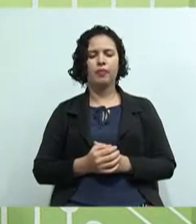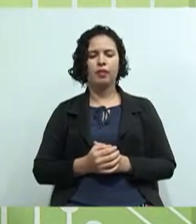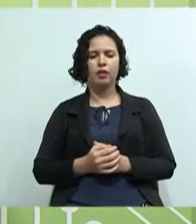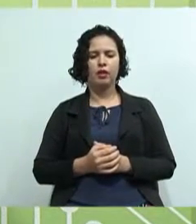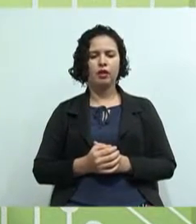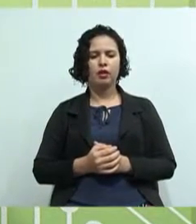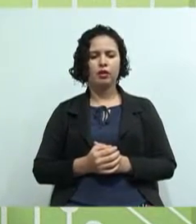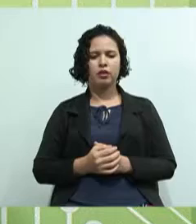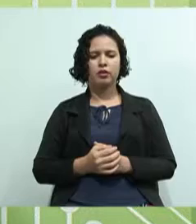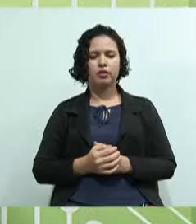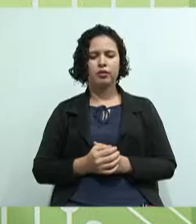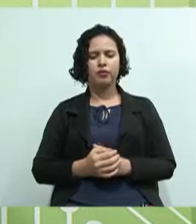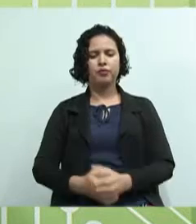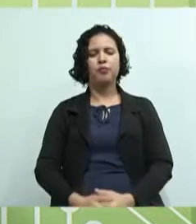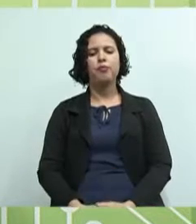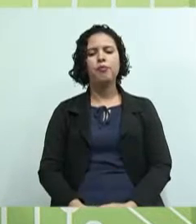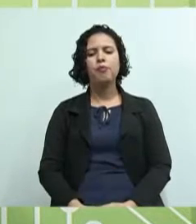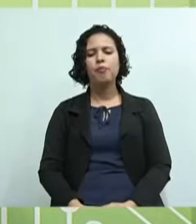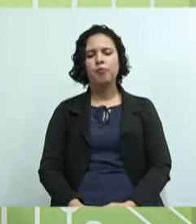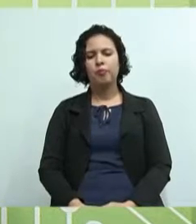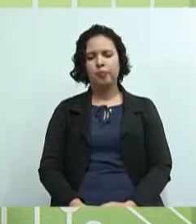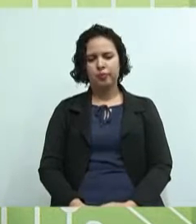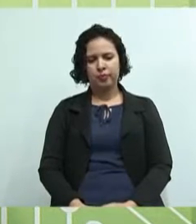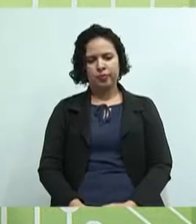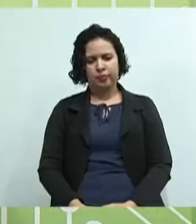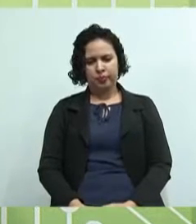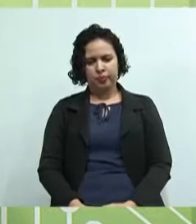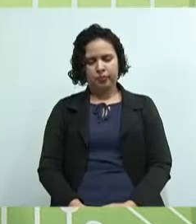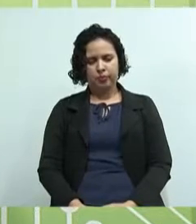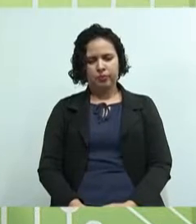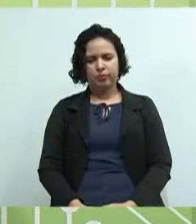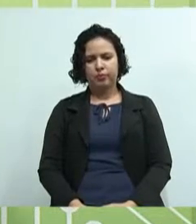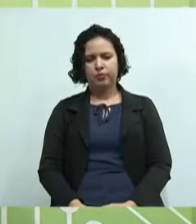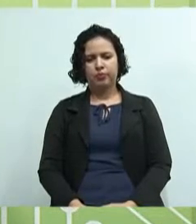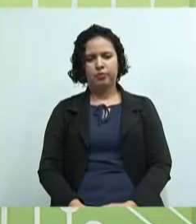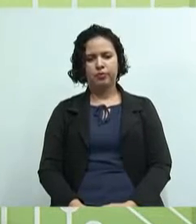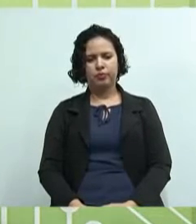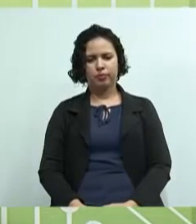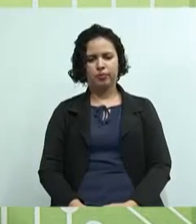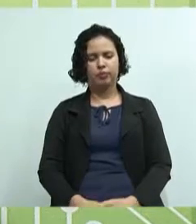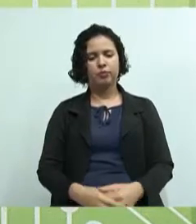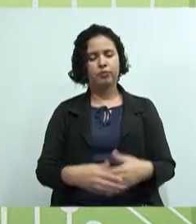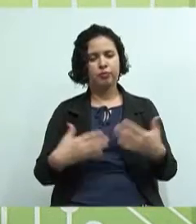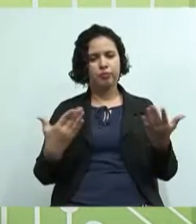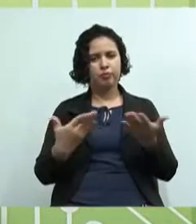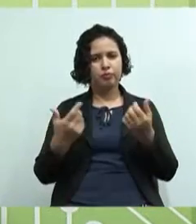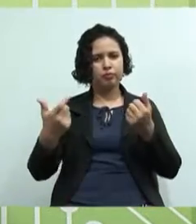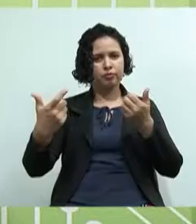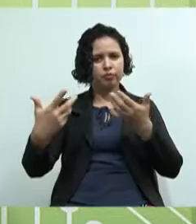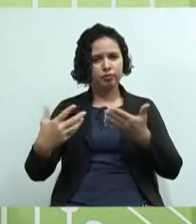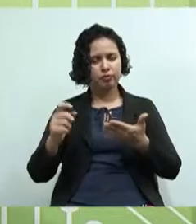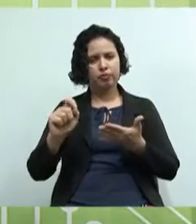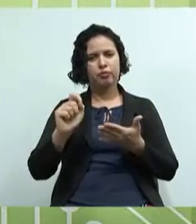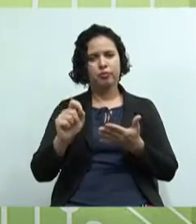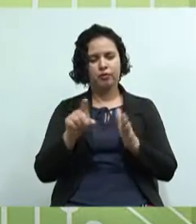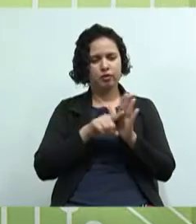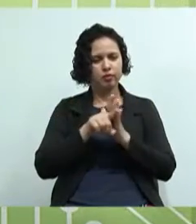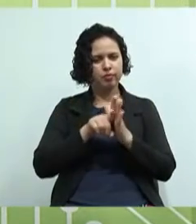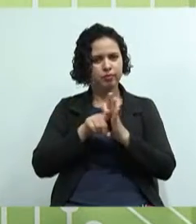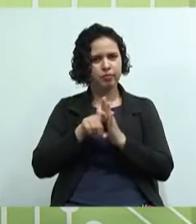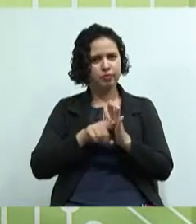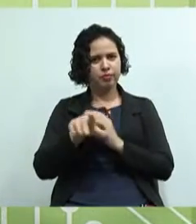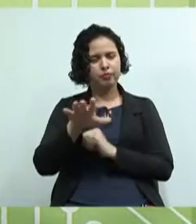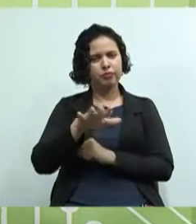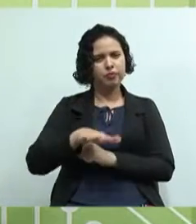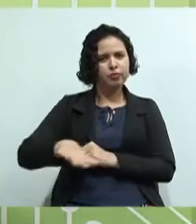então agora entrar no tópico que é a análise de ambientes, tá? Lembra que eu falei que no estratégico ou qualquer outro tipo de planejamento você precisa analisar o teu